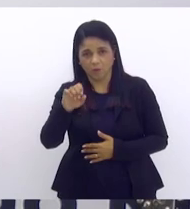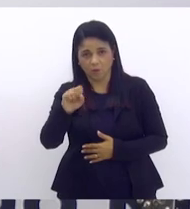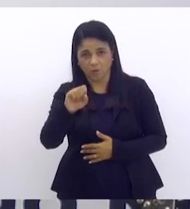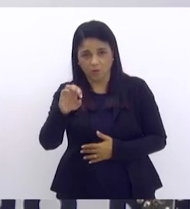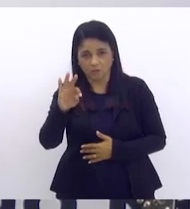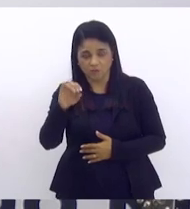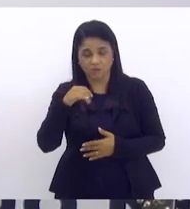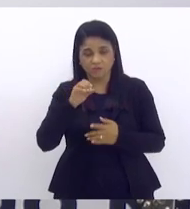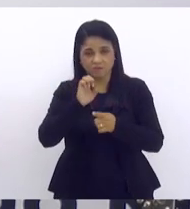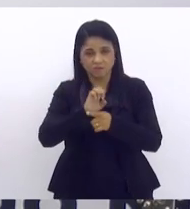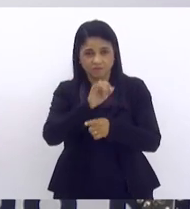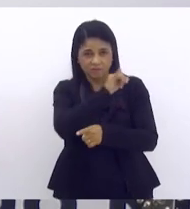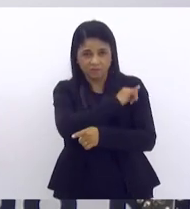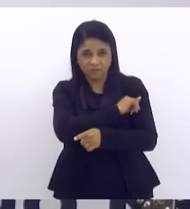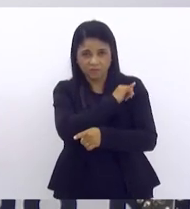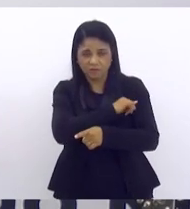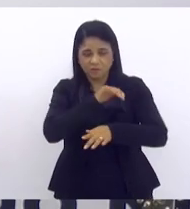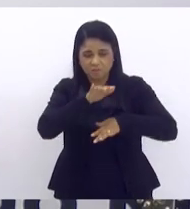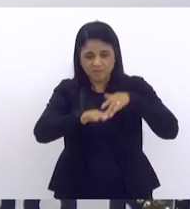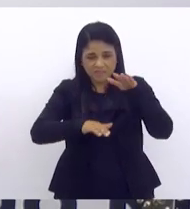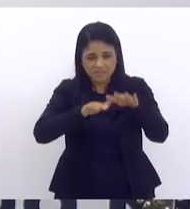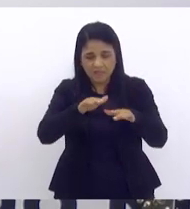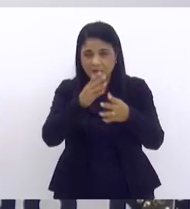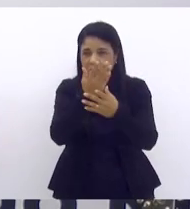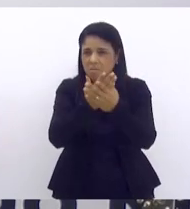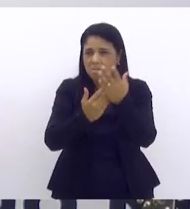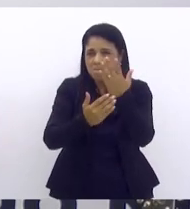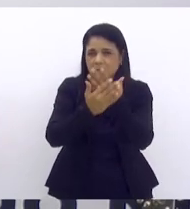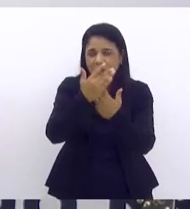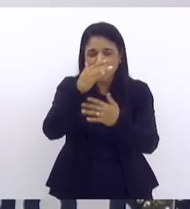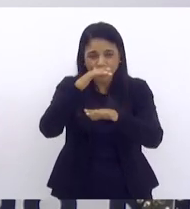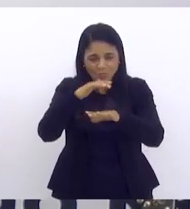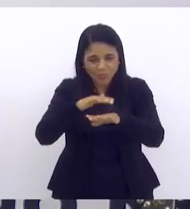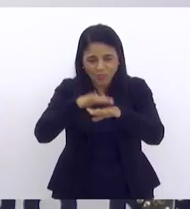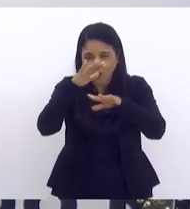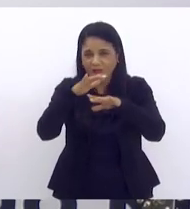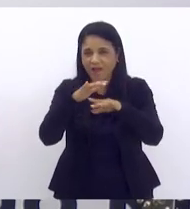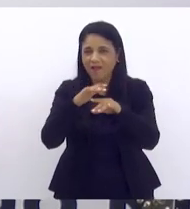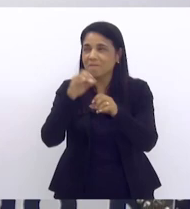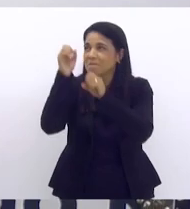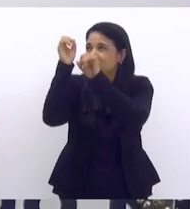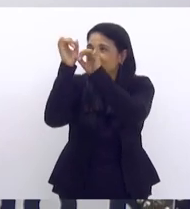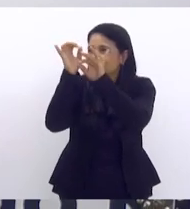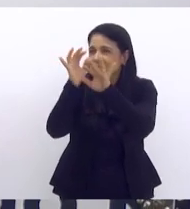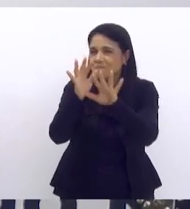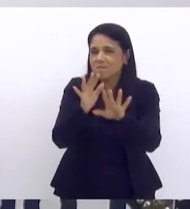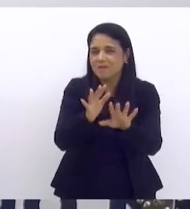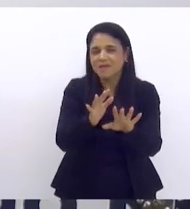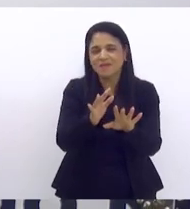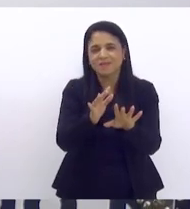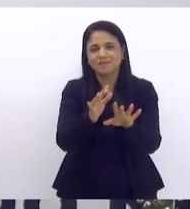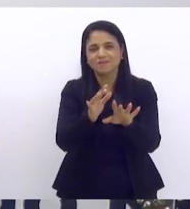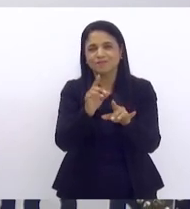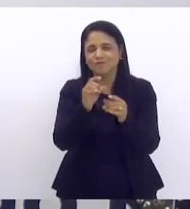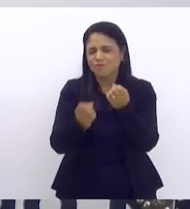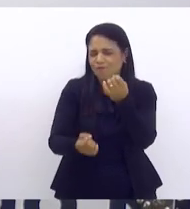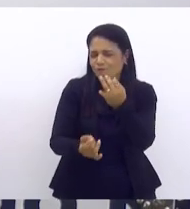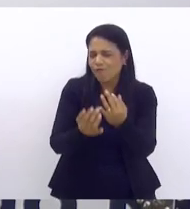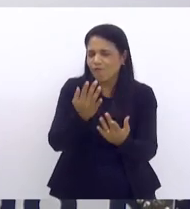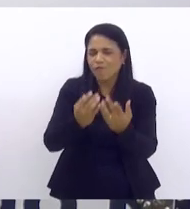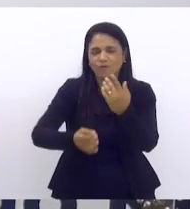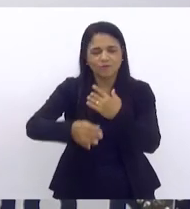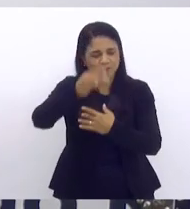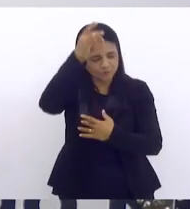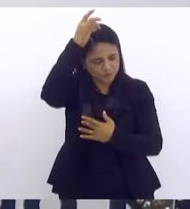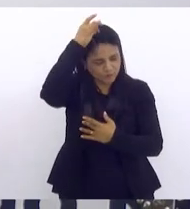pés pisarem, onde suas mãos tocarem, Senhor, que chegue a tua bênção e que chegue o fogo do teu